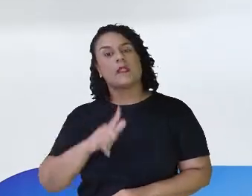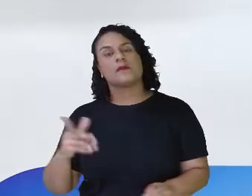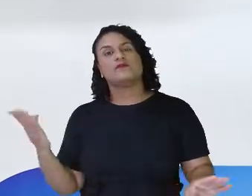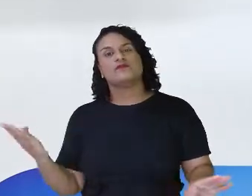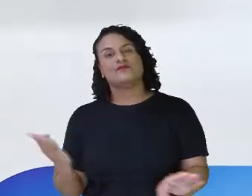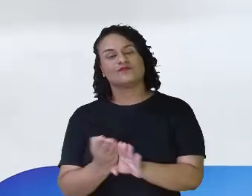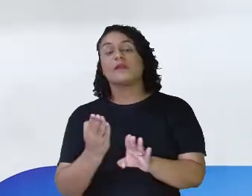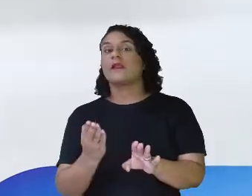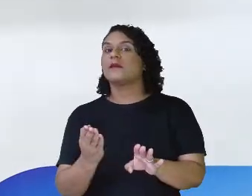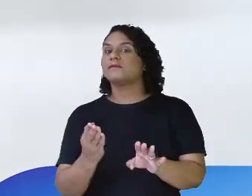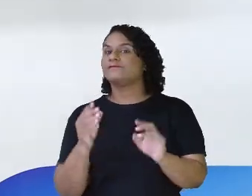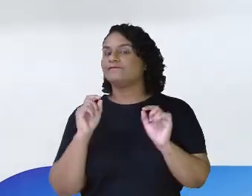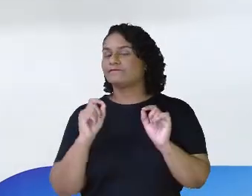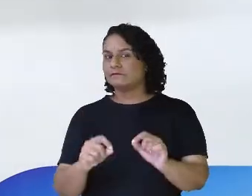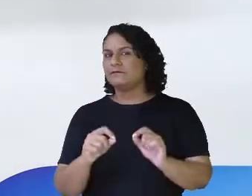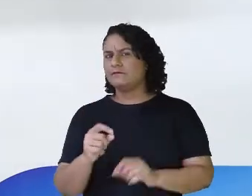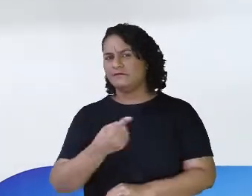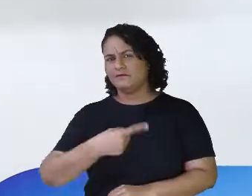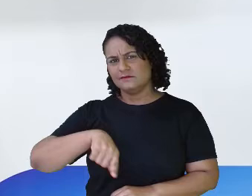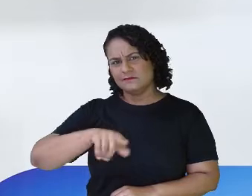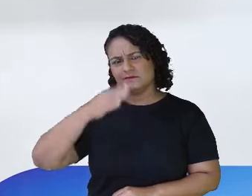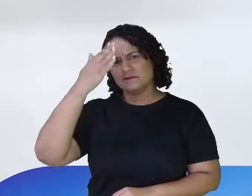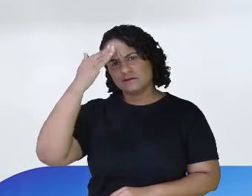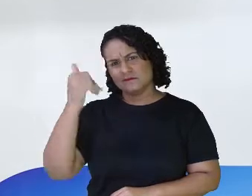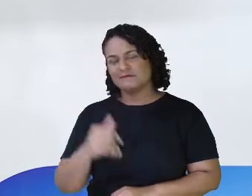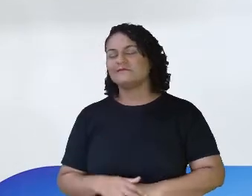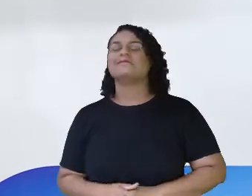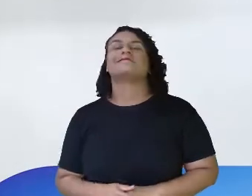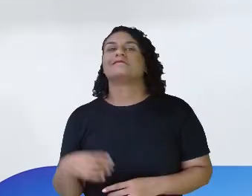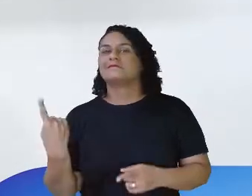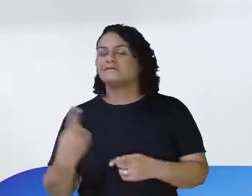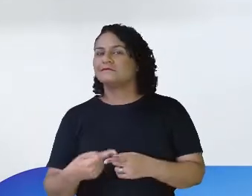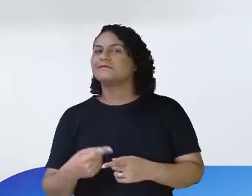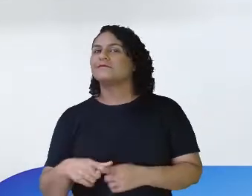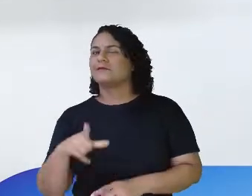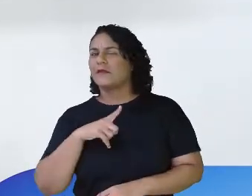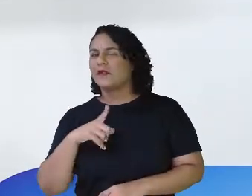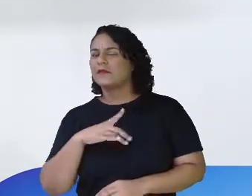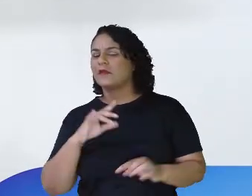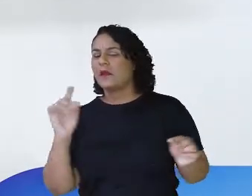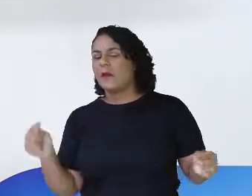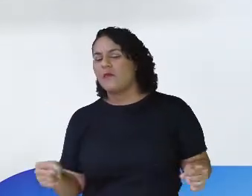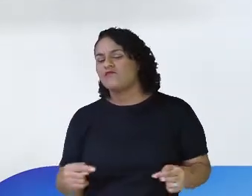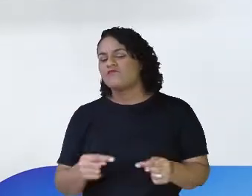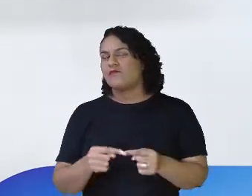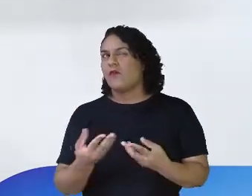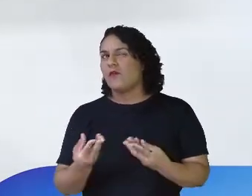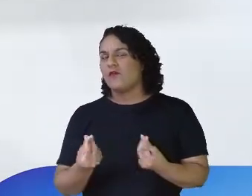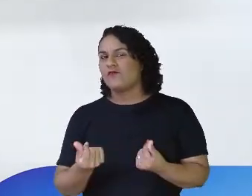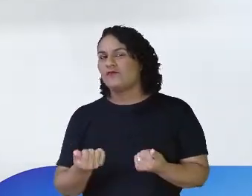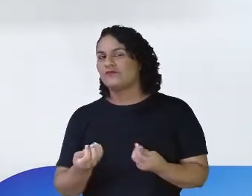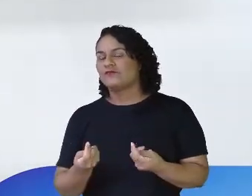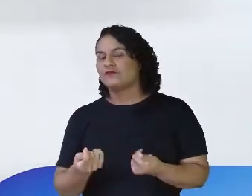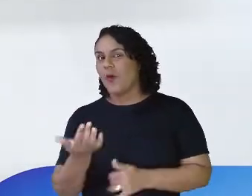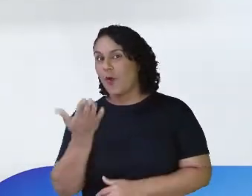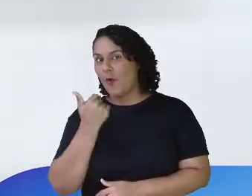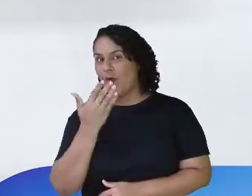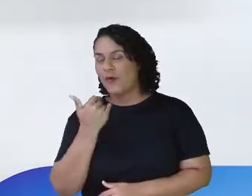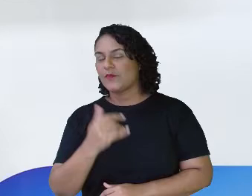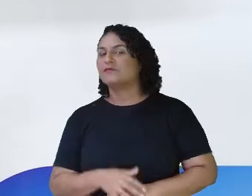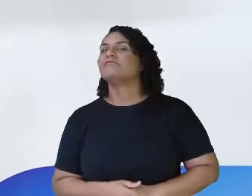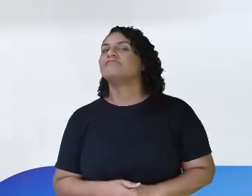encontrar, inclusive, vocês sabem, né? Porque eu tenho uma certa afinidade com comida, né? Eu trouxe um